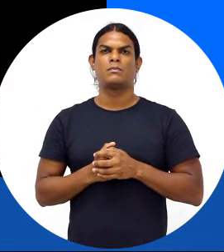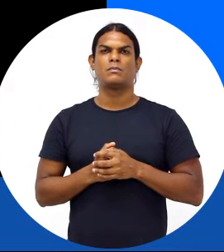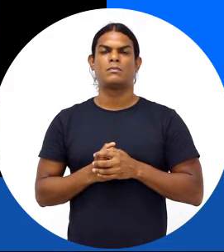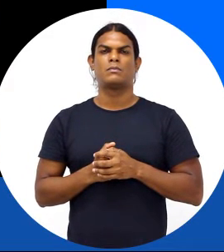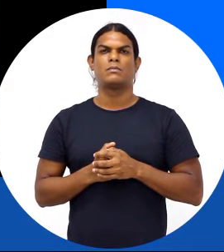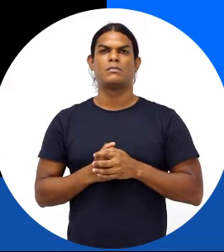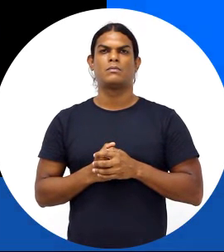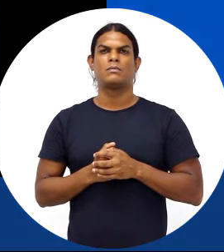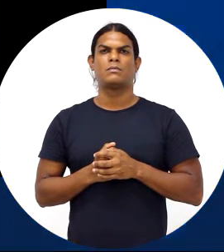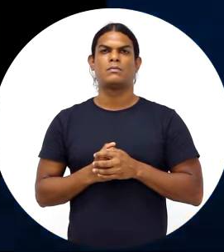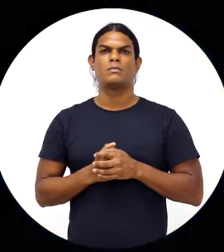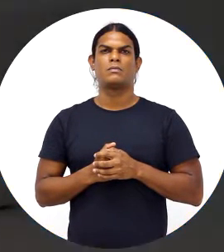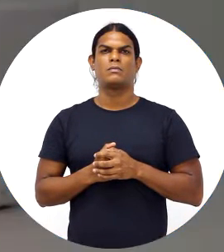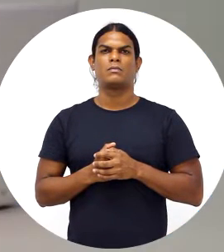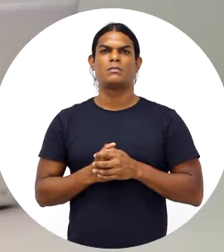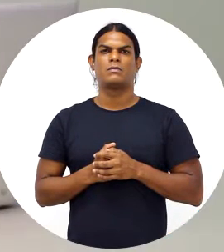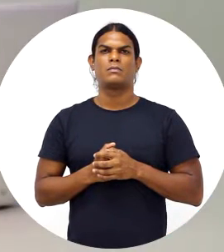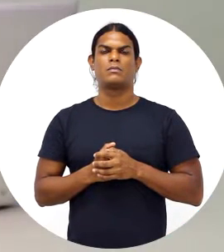Certo.